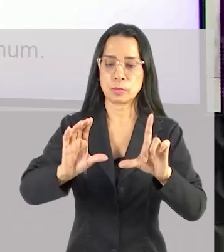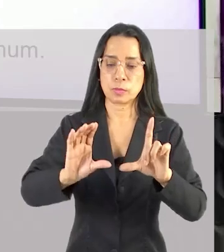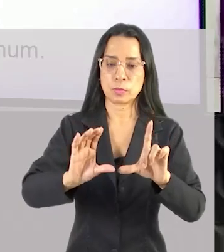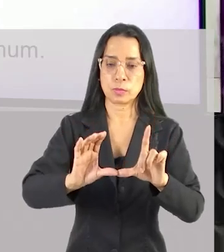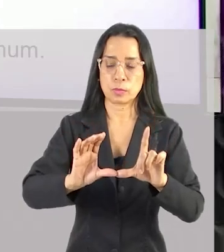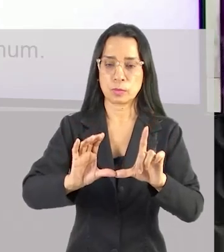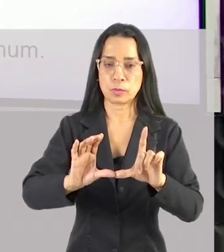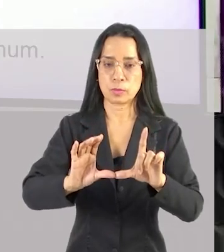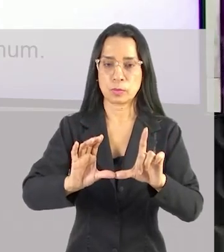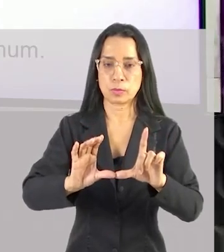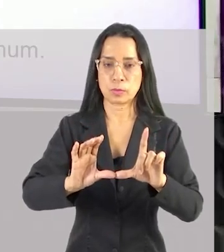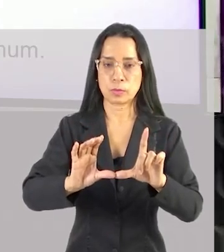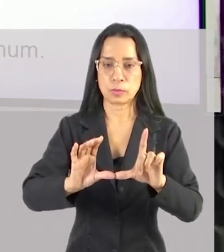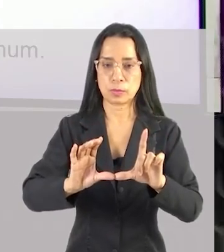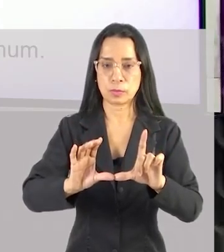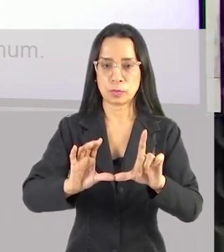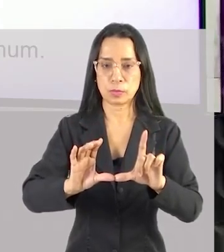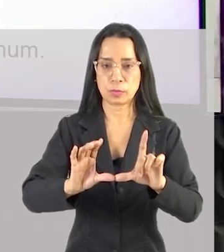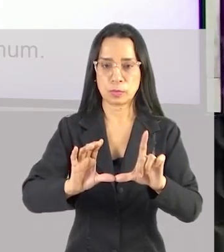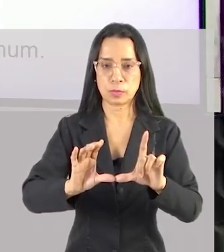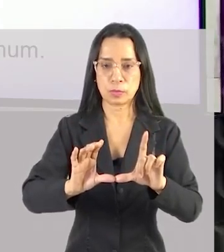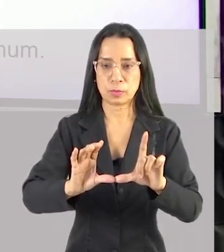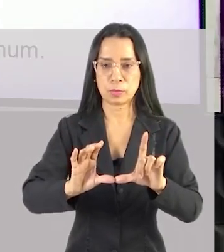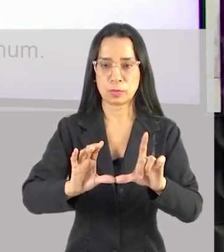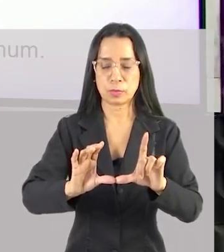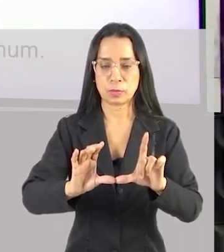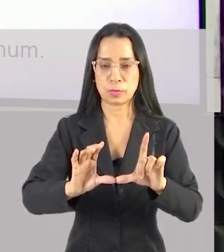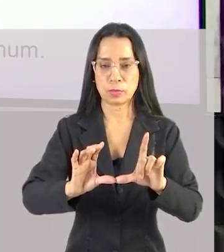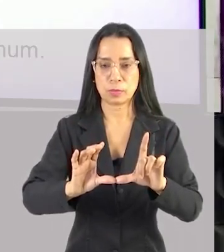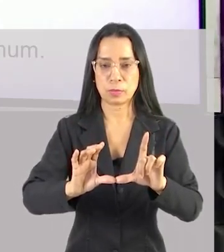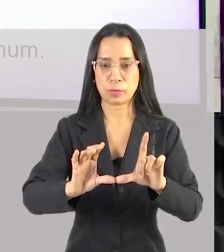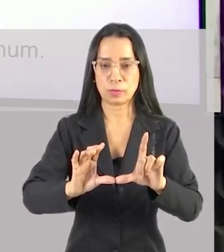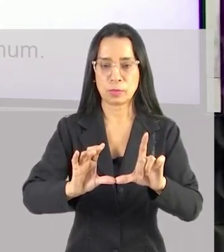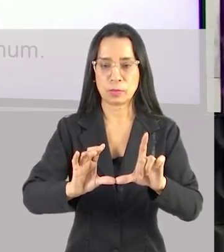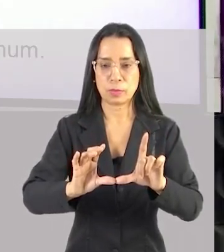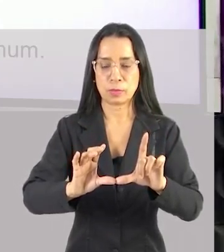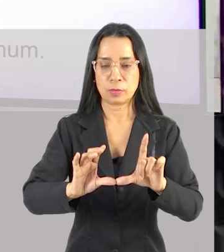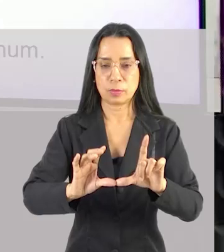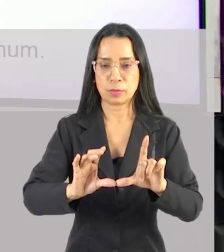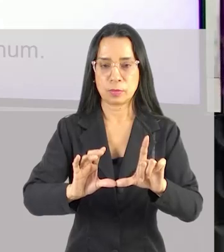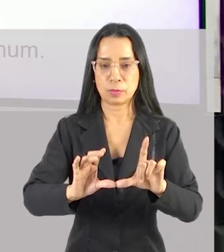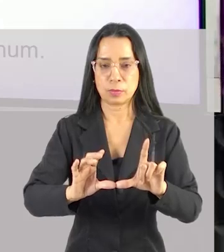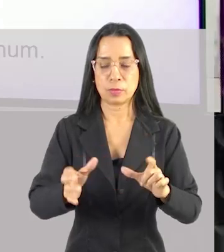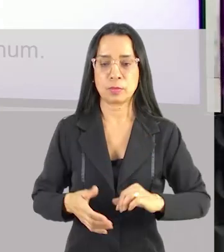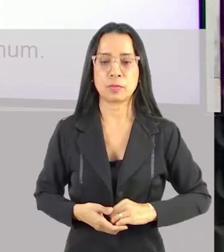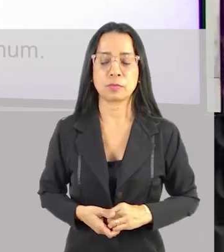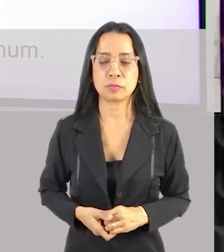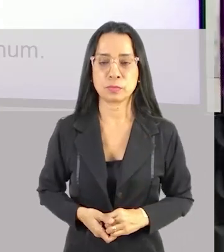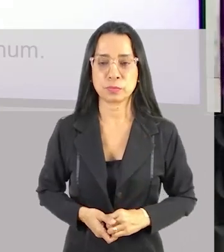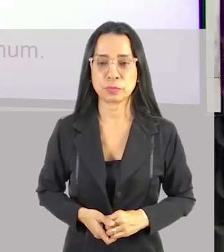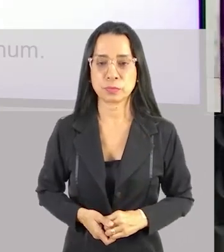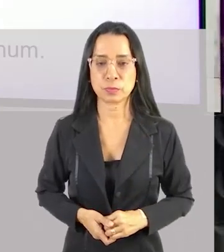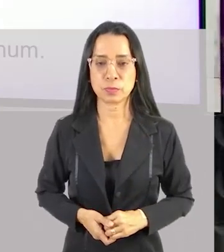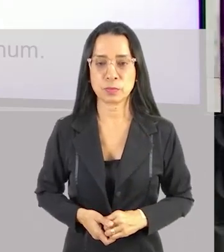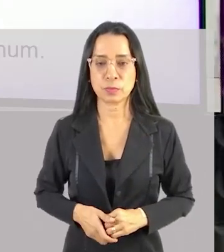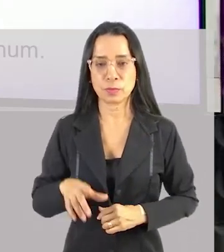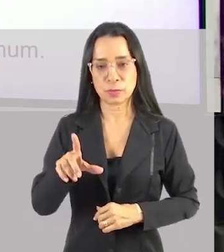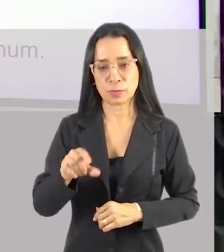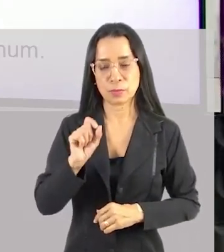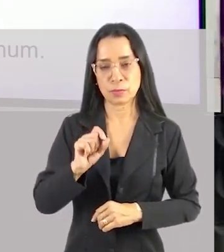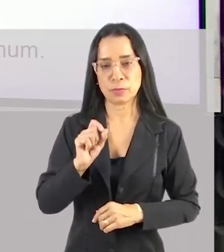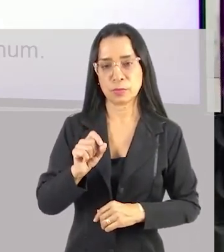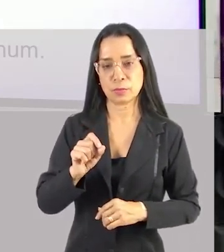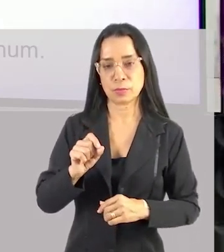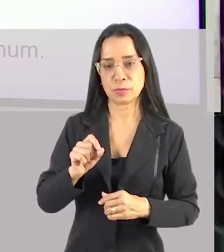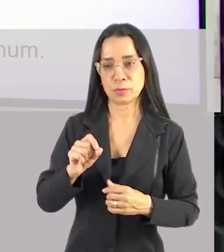a política é a ciência que precede as demais organizações da sociedade. Vamos ver? Exatamente. Então marca aí e